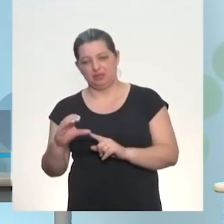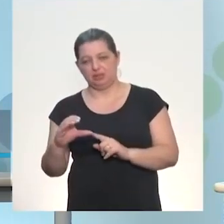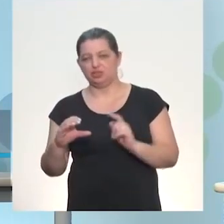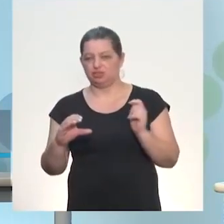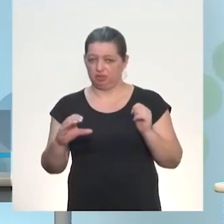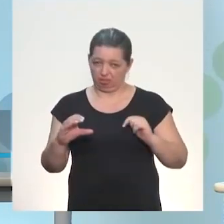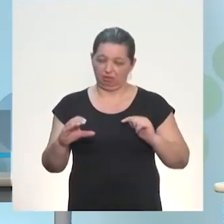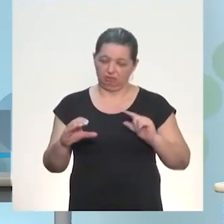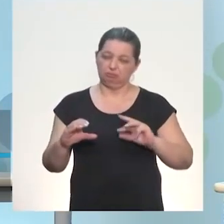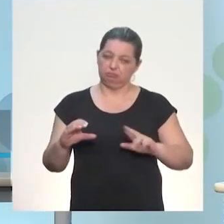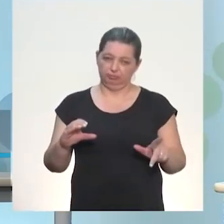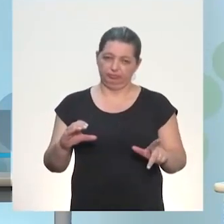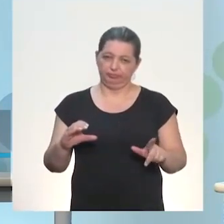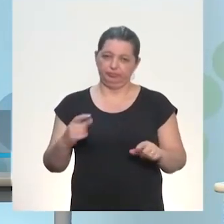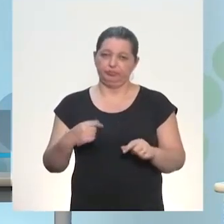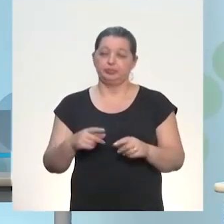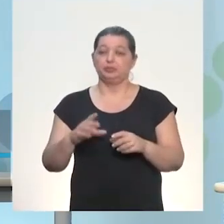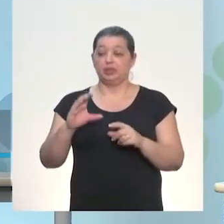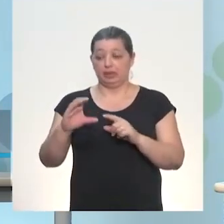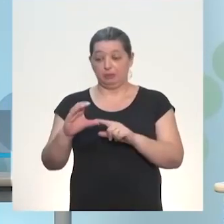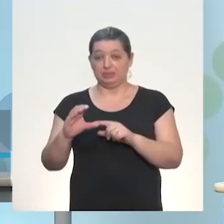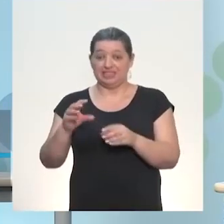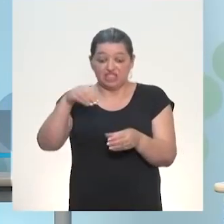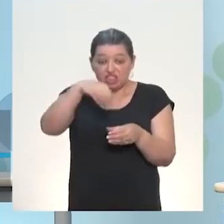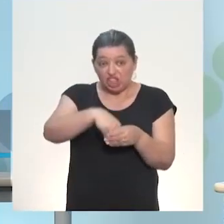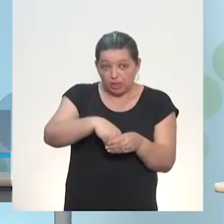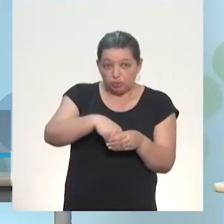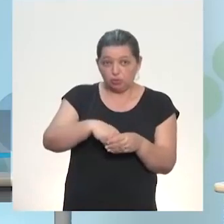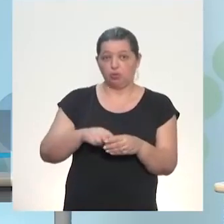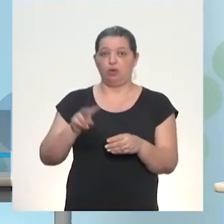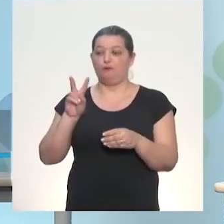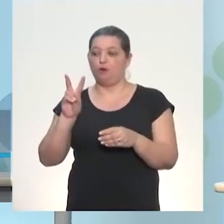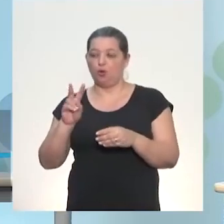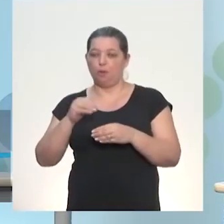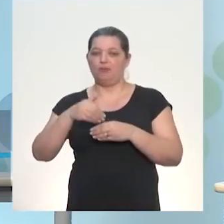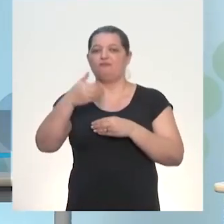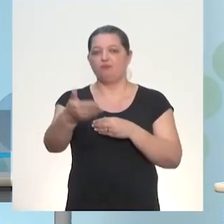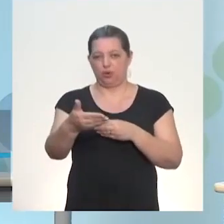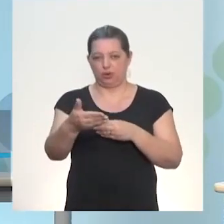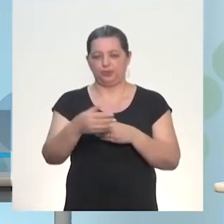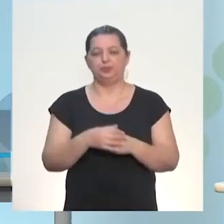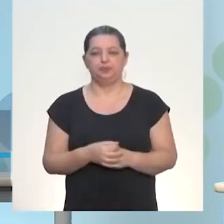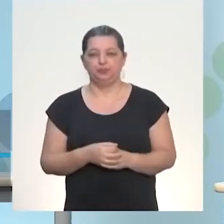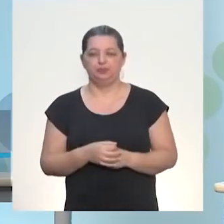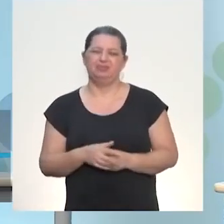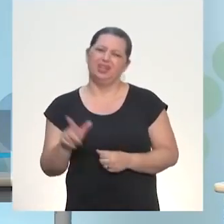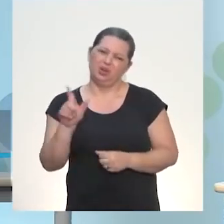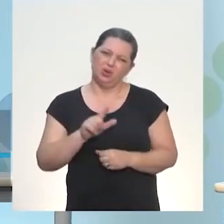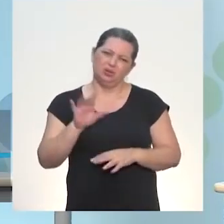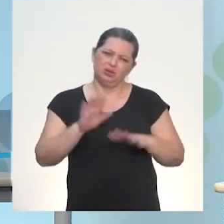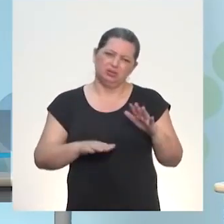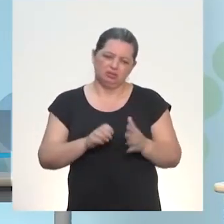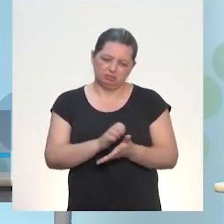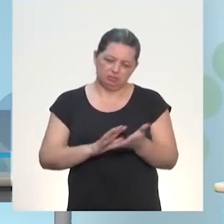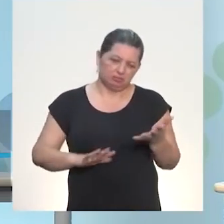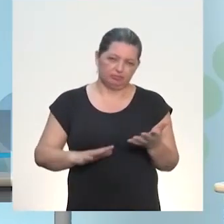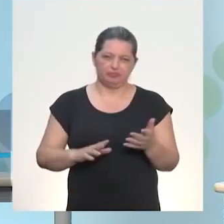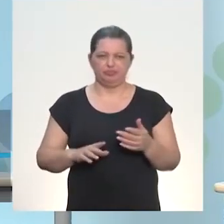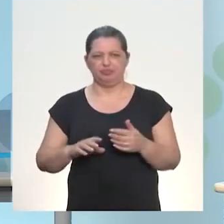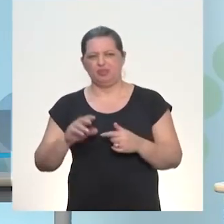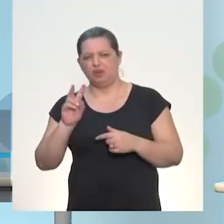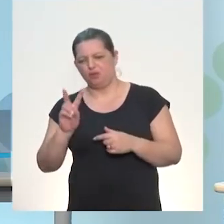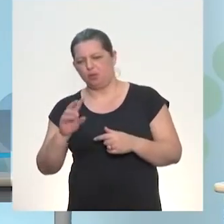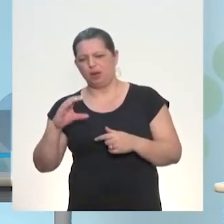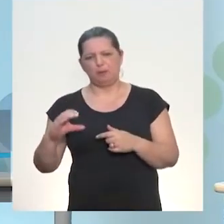capacidade, eu estou olhando para o lado de dentro, medidas de dentro. Falou em volume, eu estou olhando as medidas de fora. Claro que muitas vezes no exercício ele fala volume,